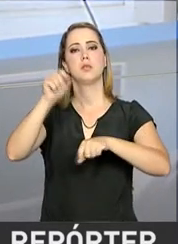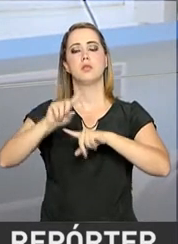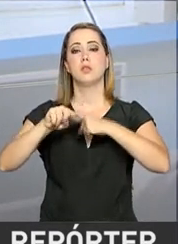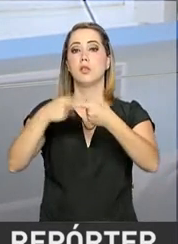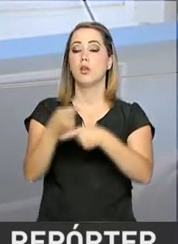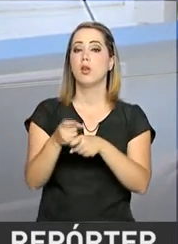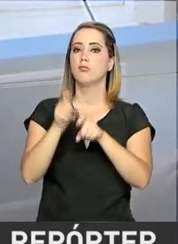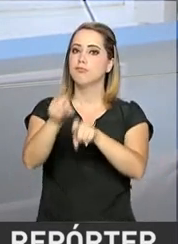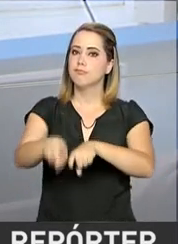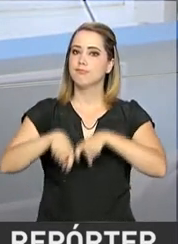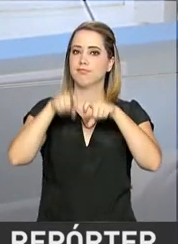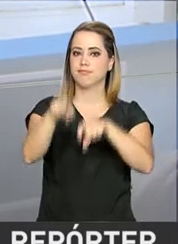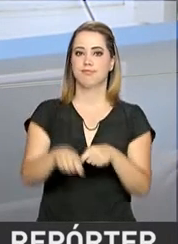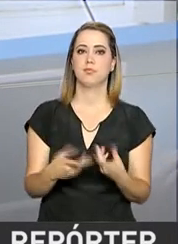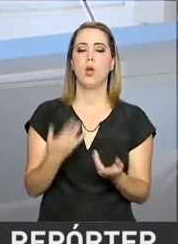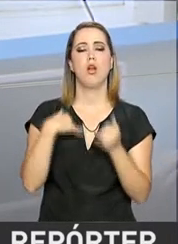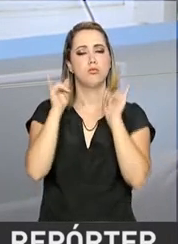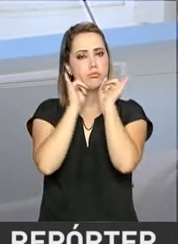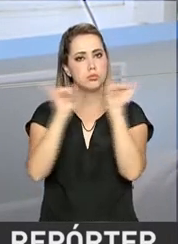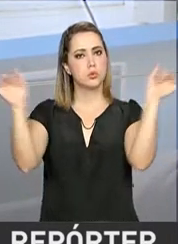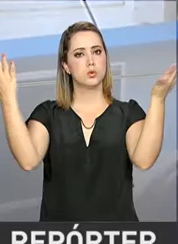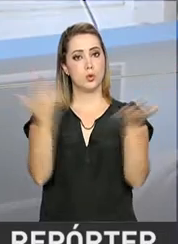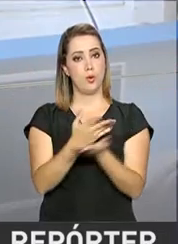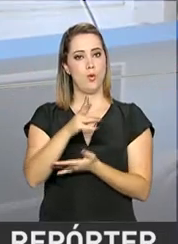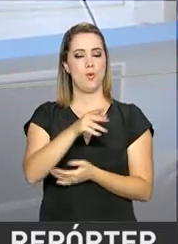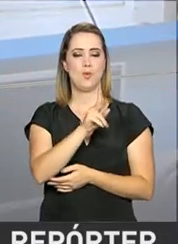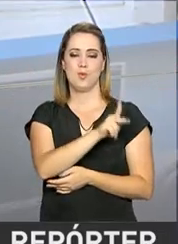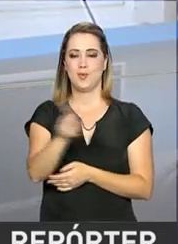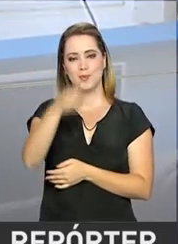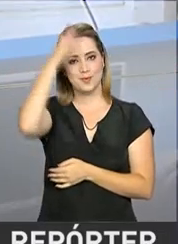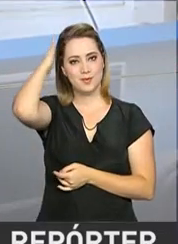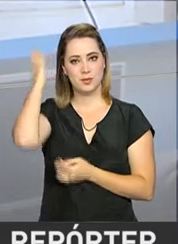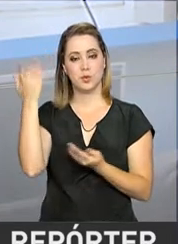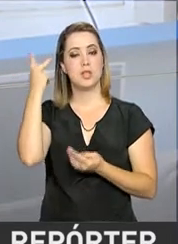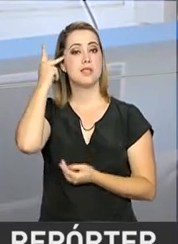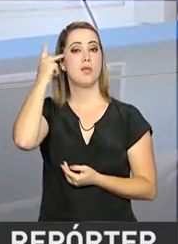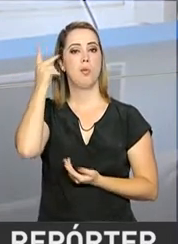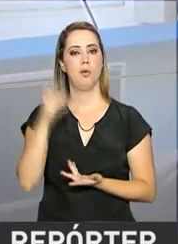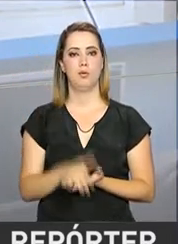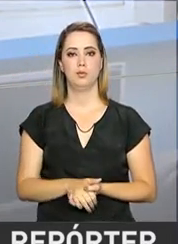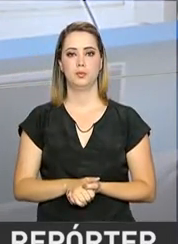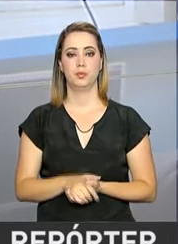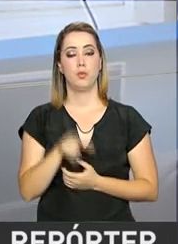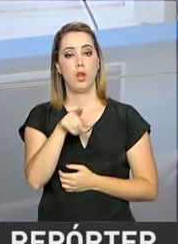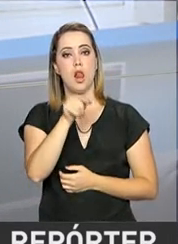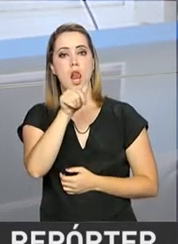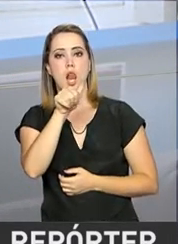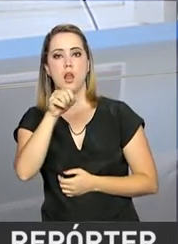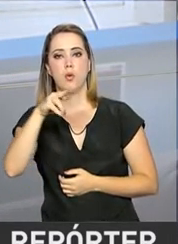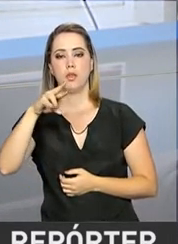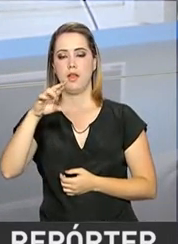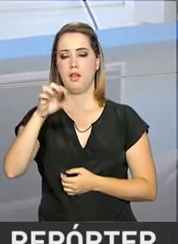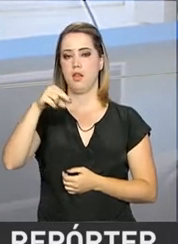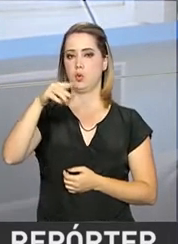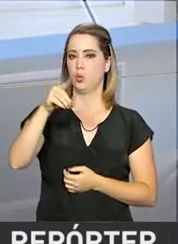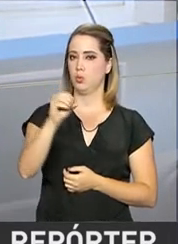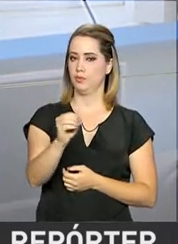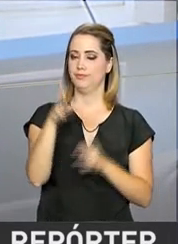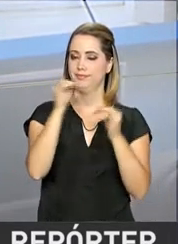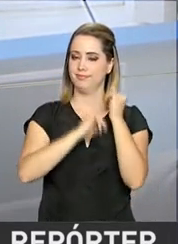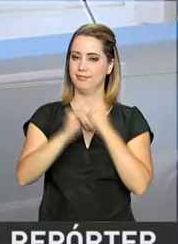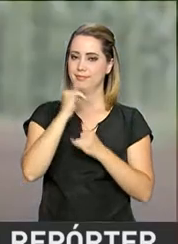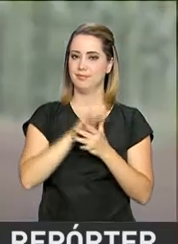Temer anunciou esses recursos hoje em um evento em Ribeirão Preto, no estado de São Paulo. O repórter Leonardo Meira tem as